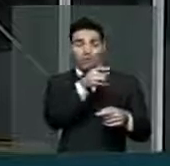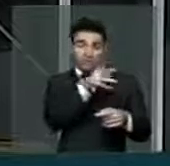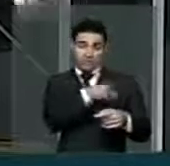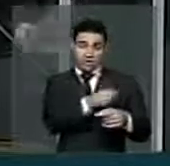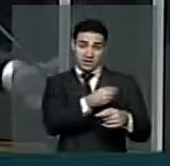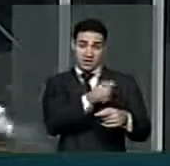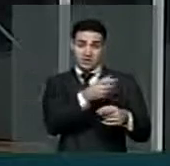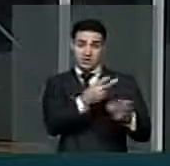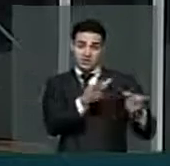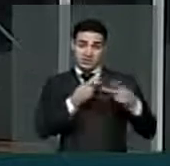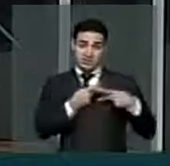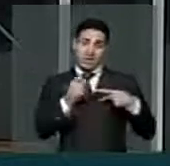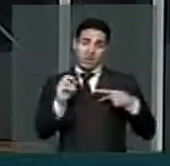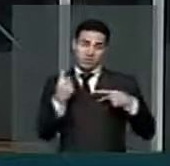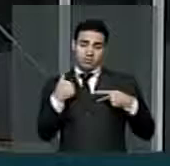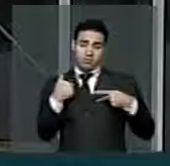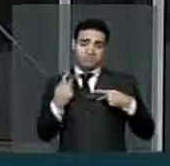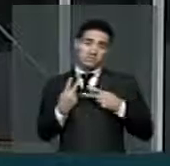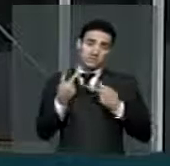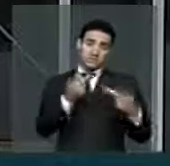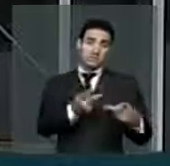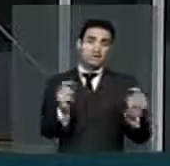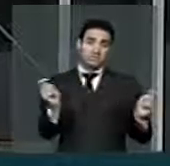visita ou visitá-lo,